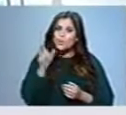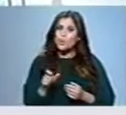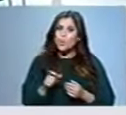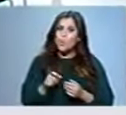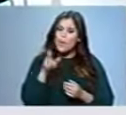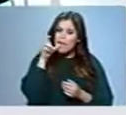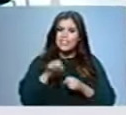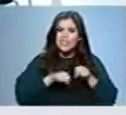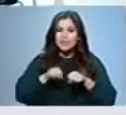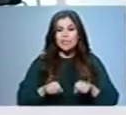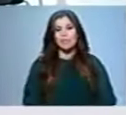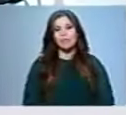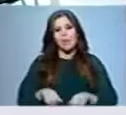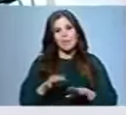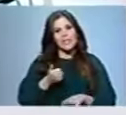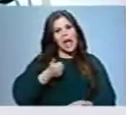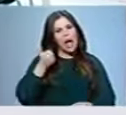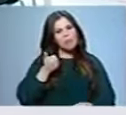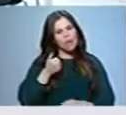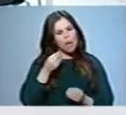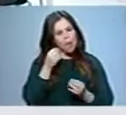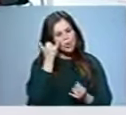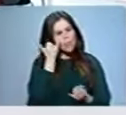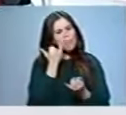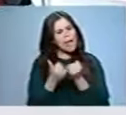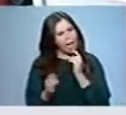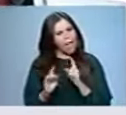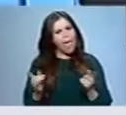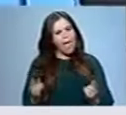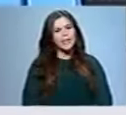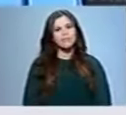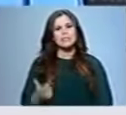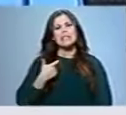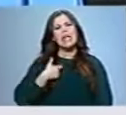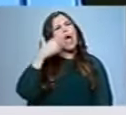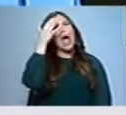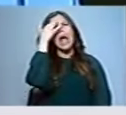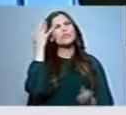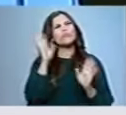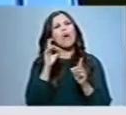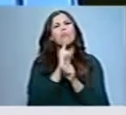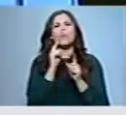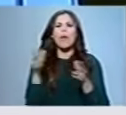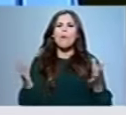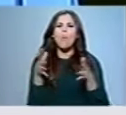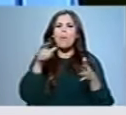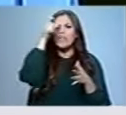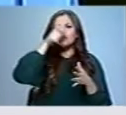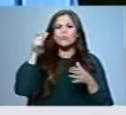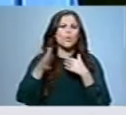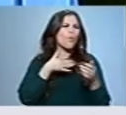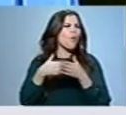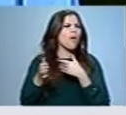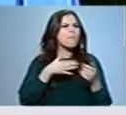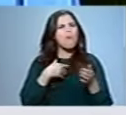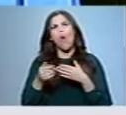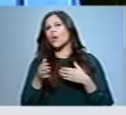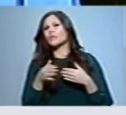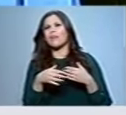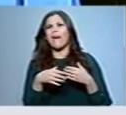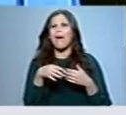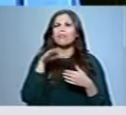Sim, mas... Olha, mas ir à boleia é muito arriscado, não é? Eu acho que não. Eu acho que a maior parte das pessoas, sejam elas chinesas ou portuguesas ou